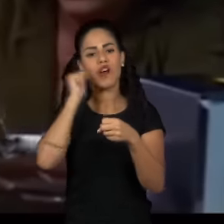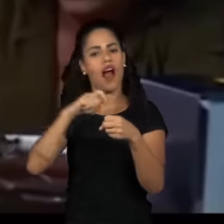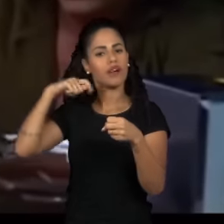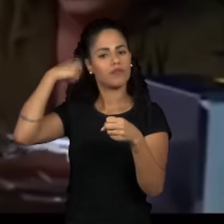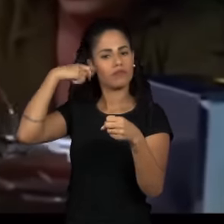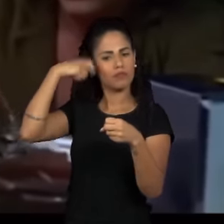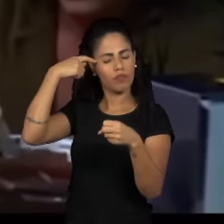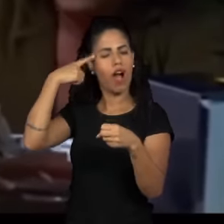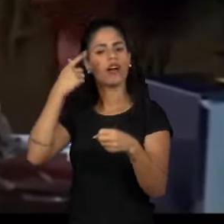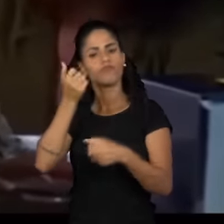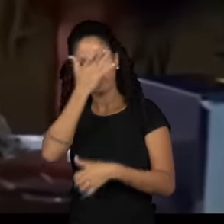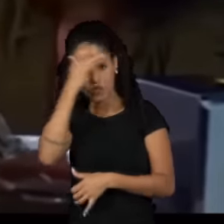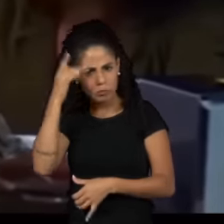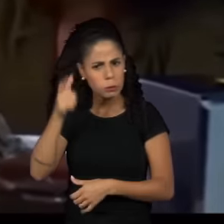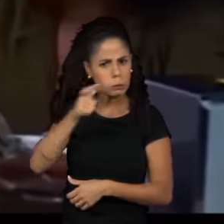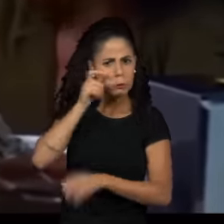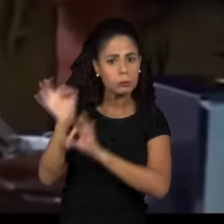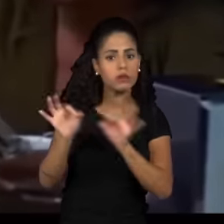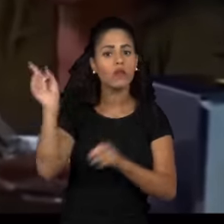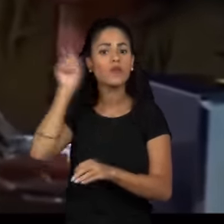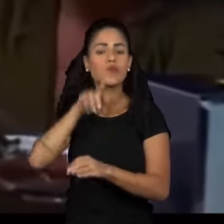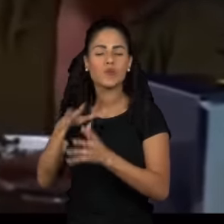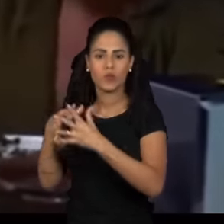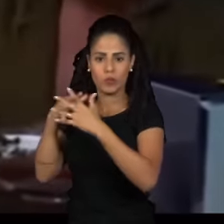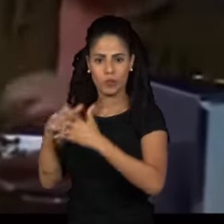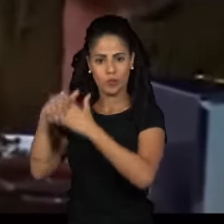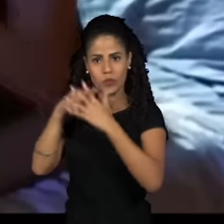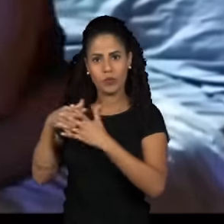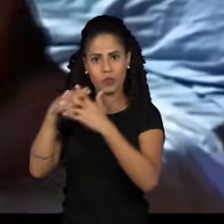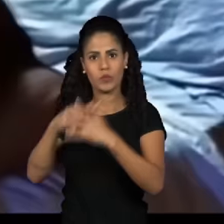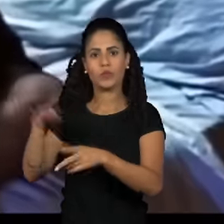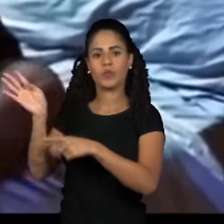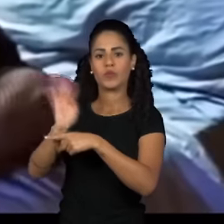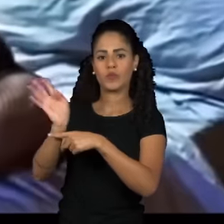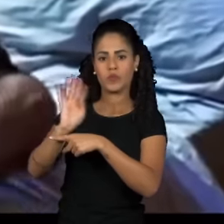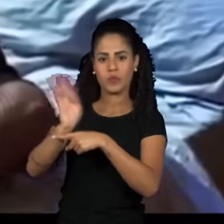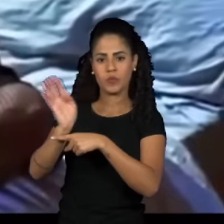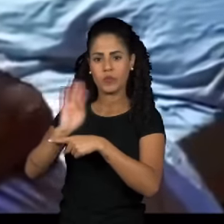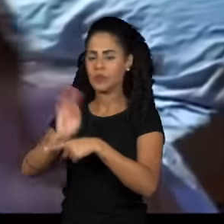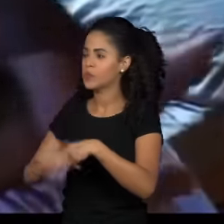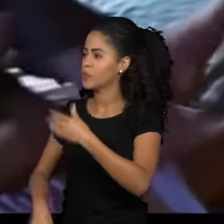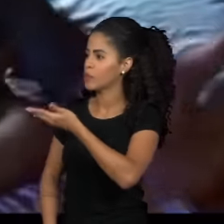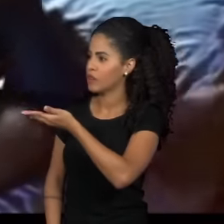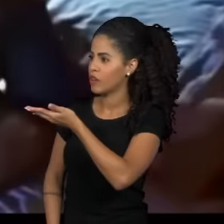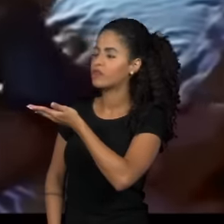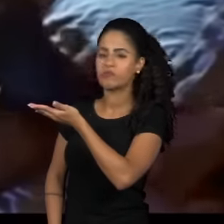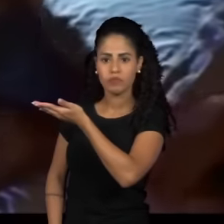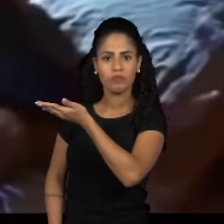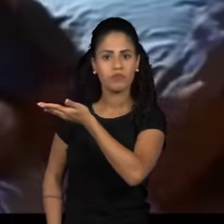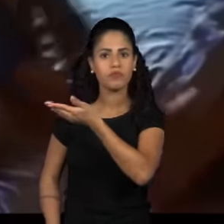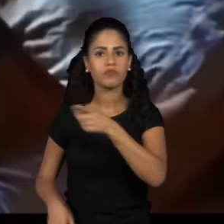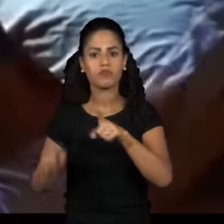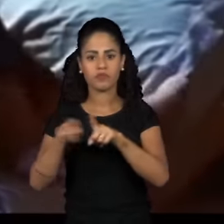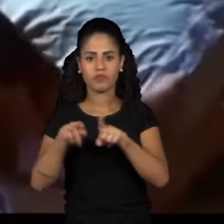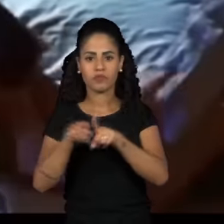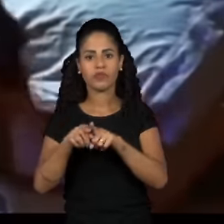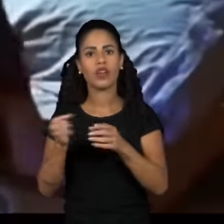de Críticos de Cinema, nos Estados Unidos, pelo filme Pixote, A Lei do Mais Fraco, de Héctor